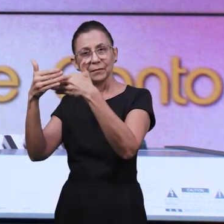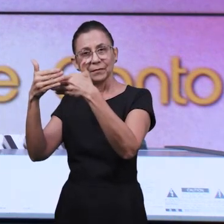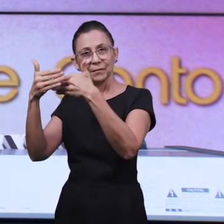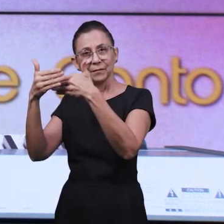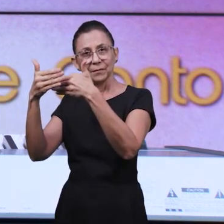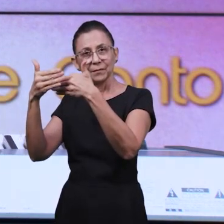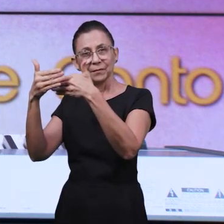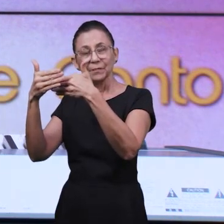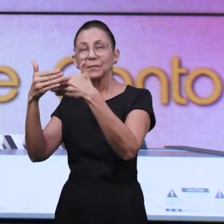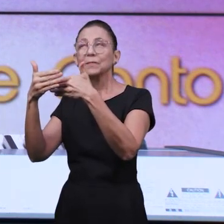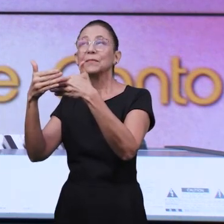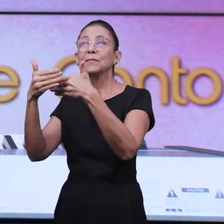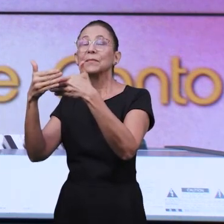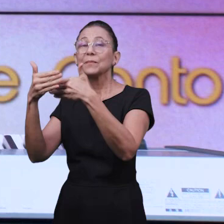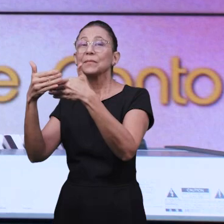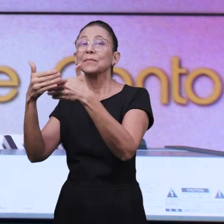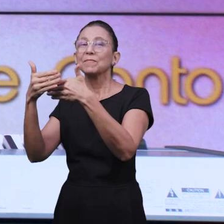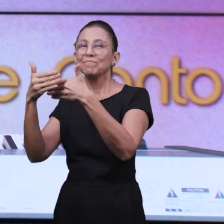ti